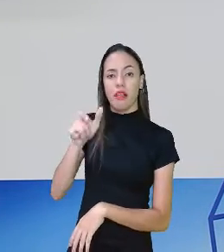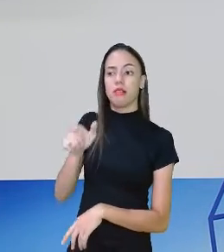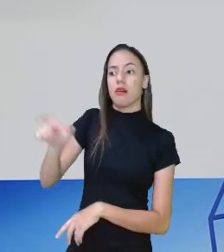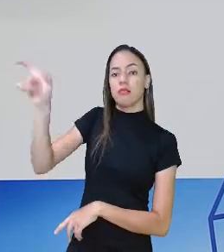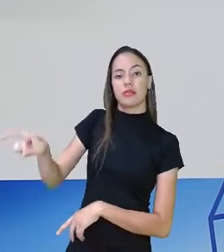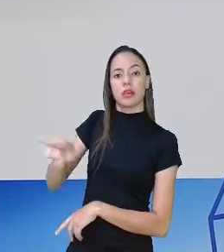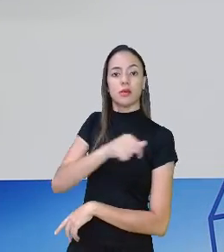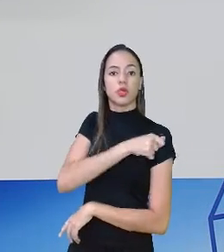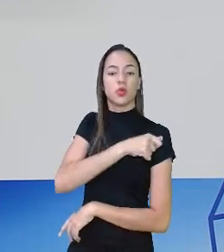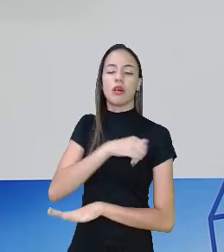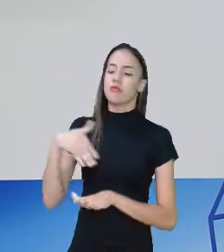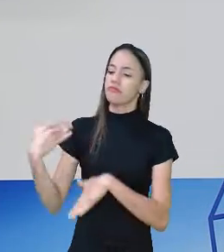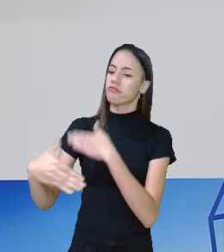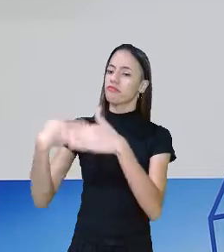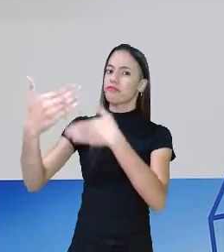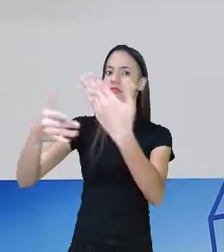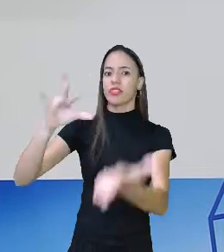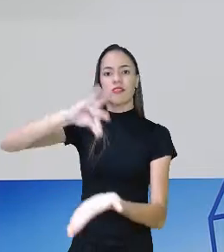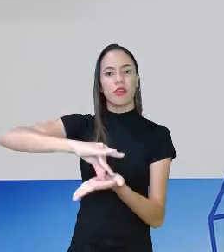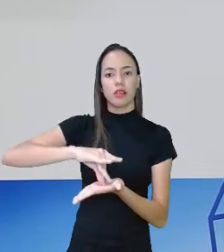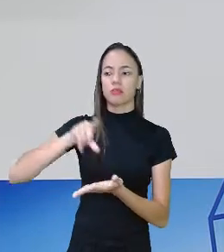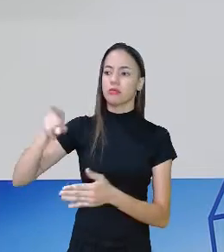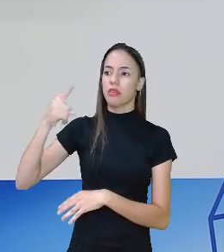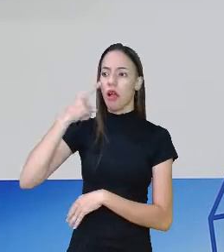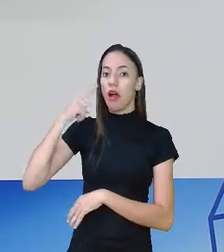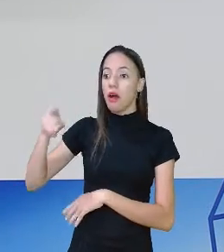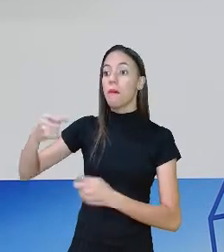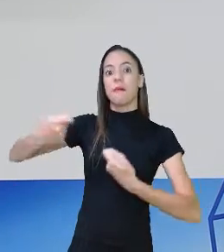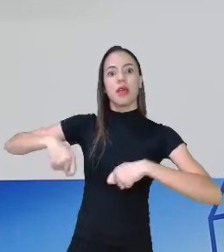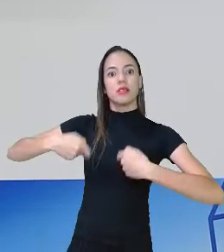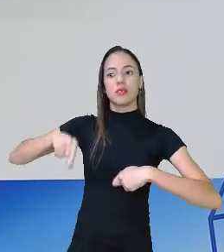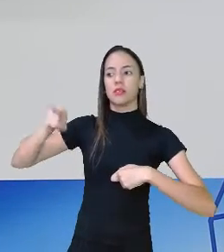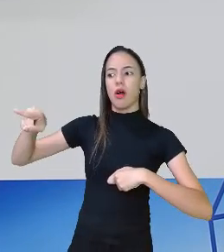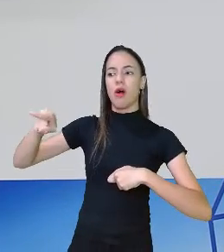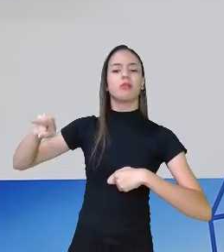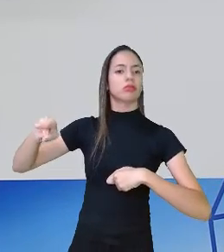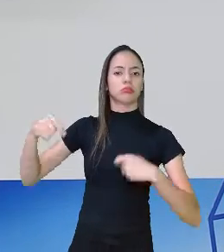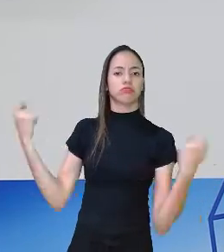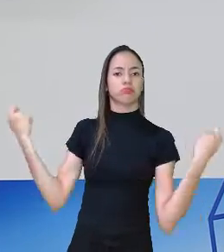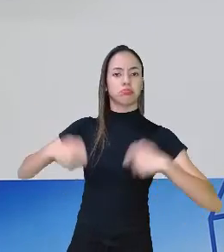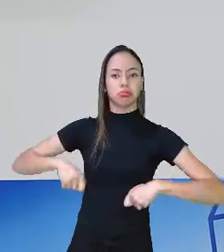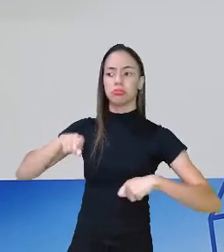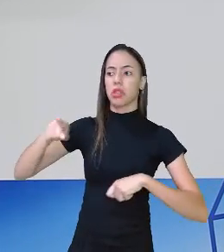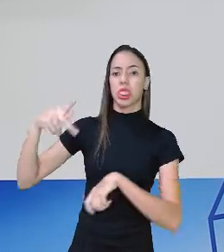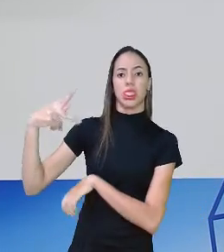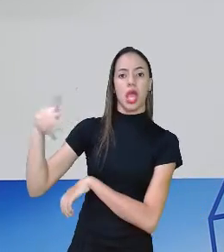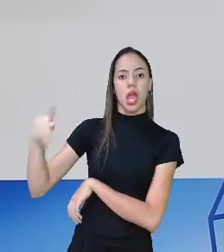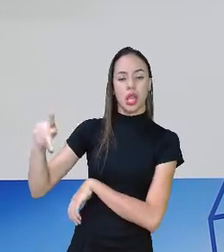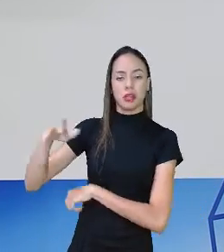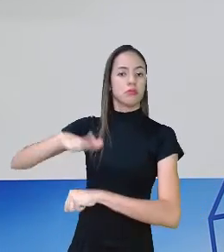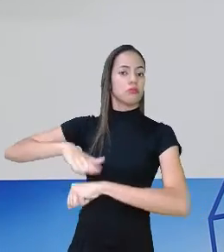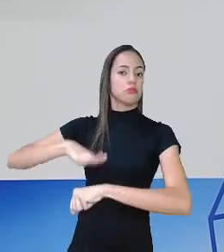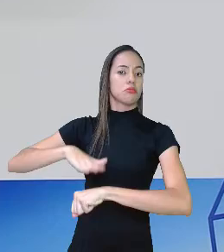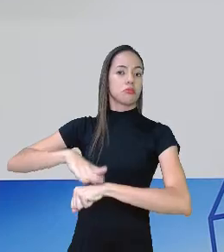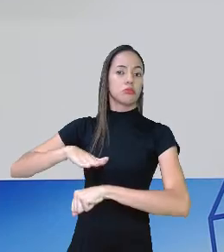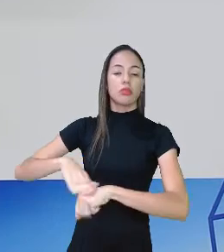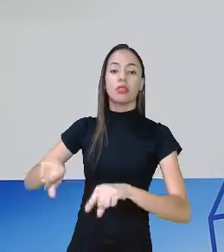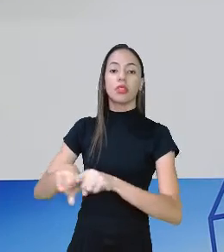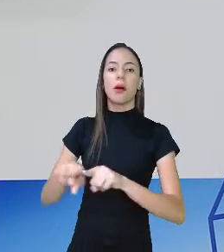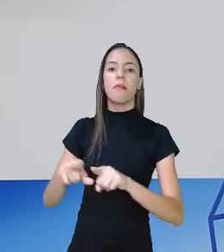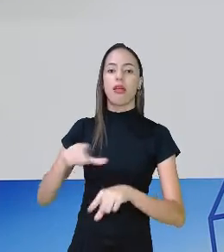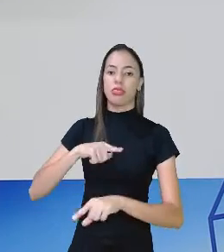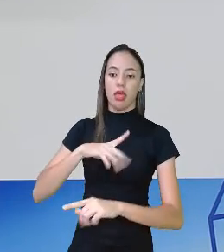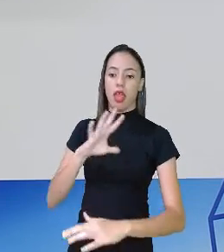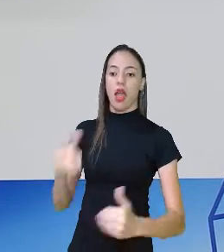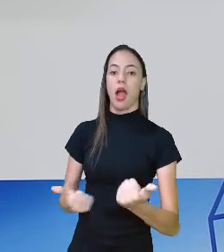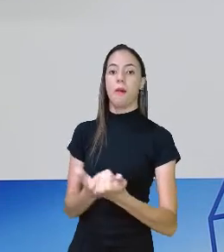desenvolver. Agora ele precisa sim fazer o que ele consegue fazer e ter o suporte para